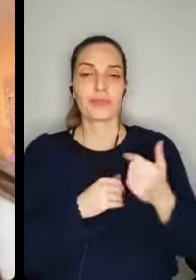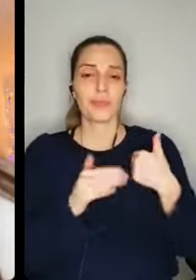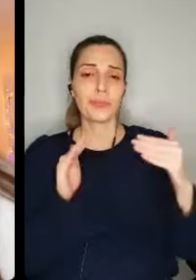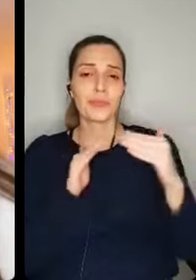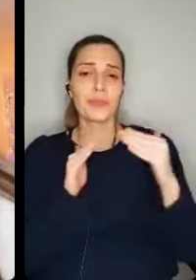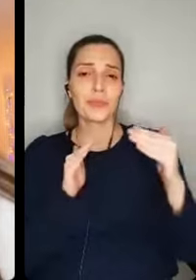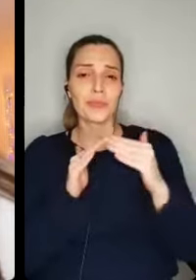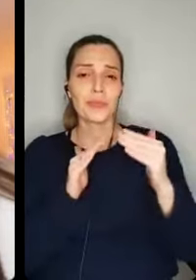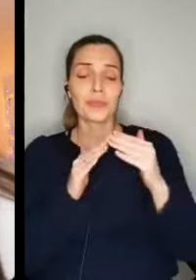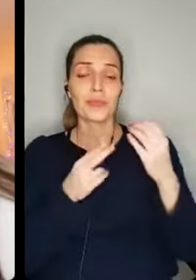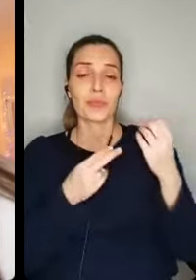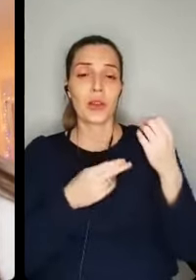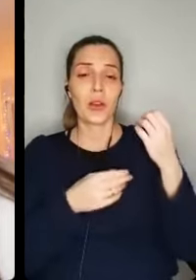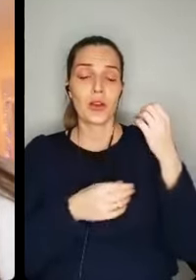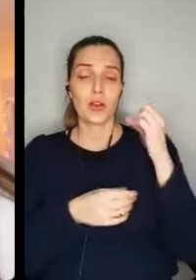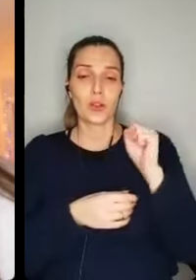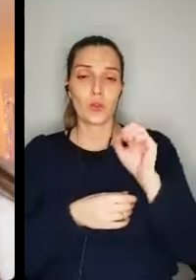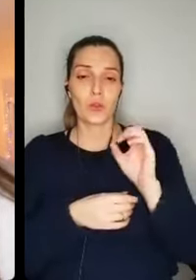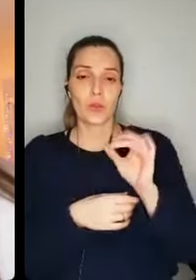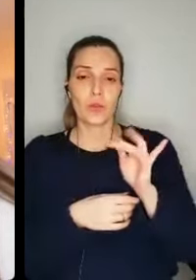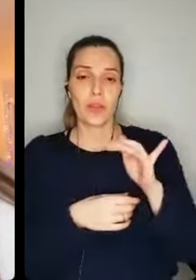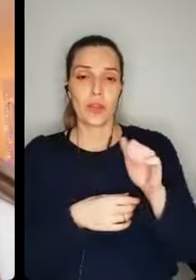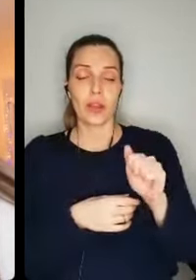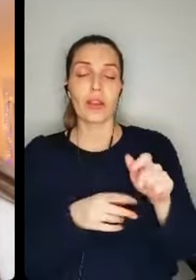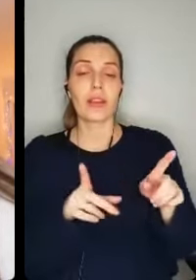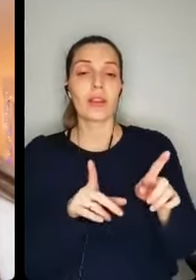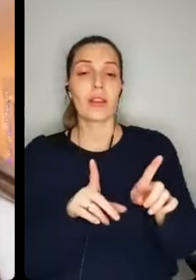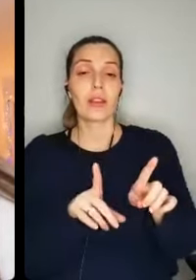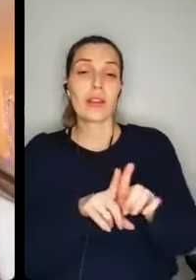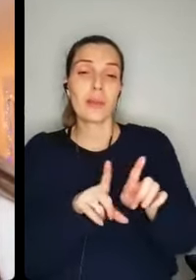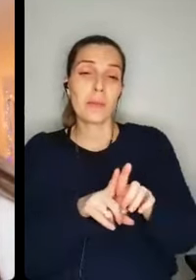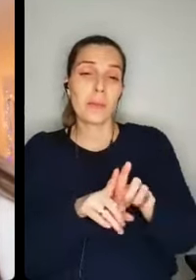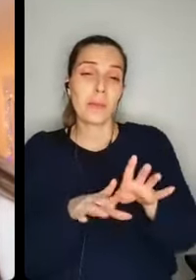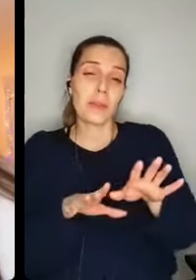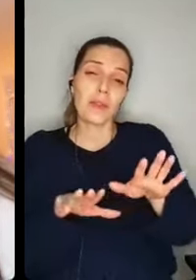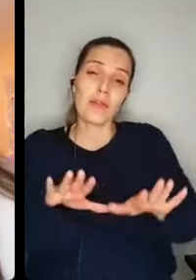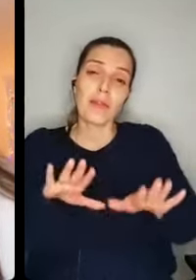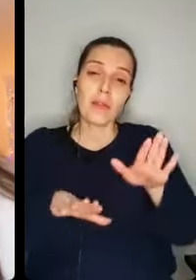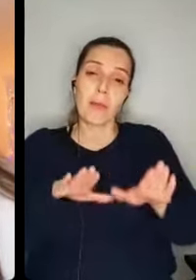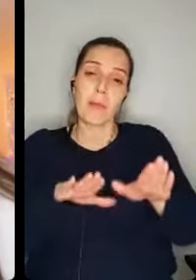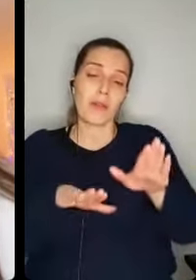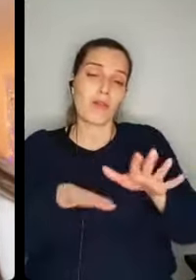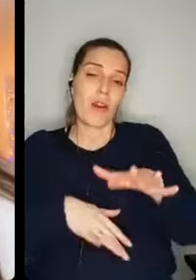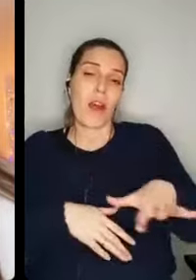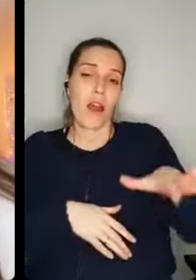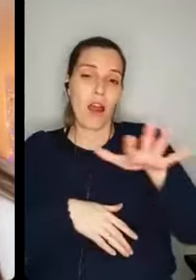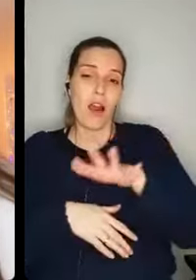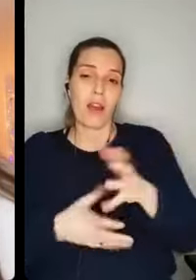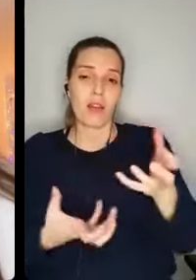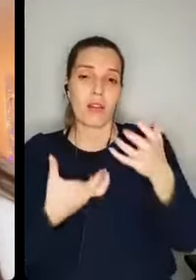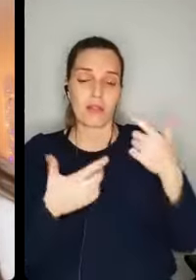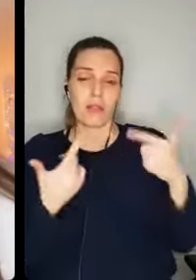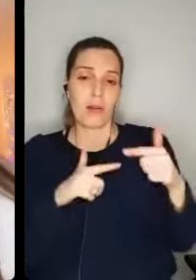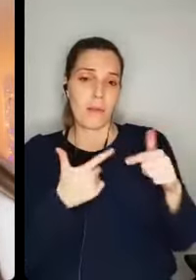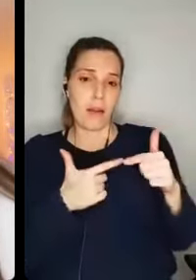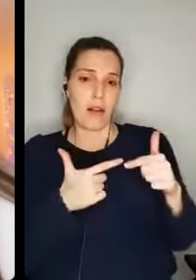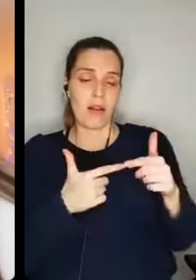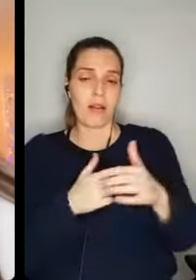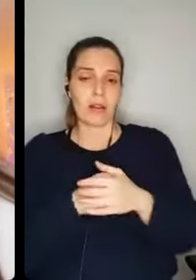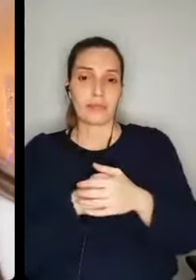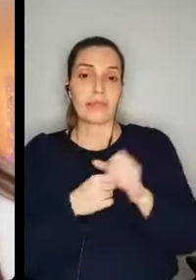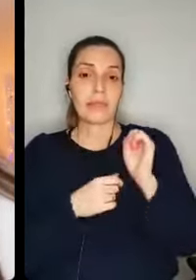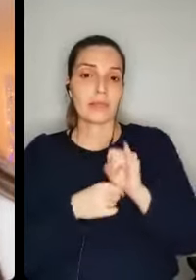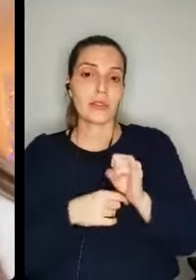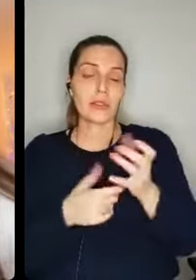só, por exemplo, depende em que área a pessoa vai querer atuar, né? Se tu quiser atuar em